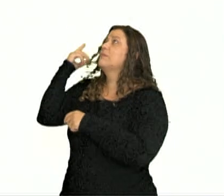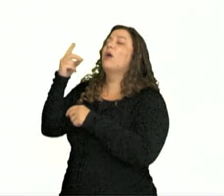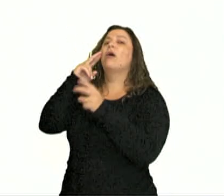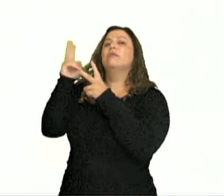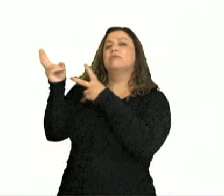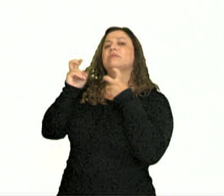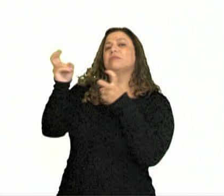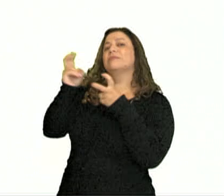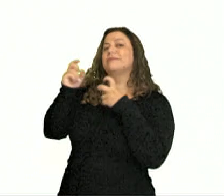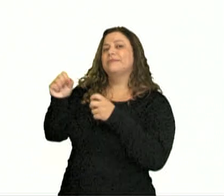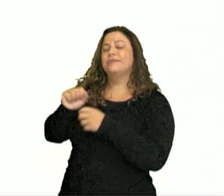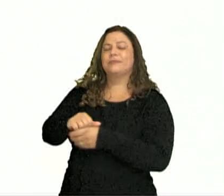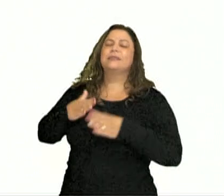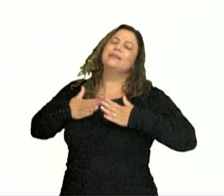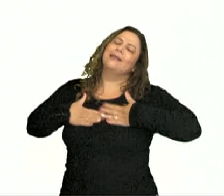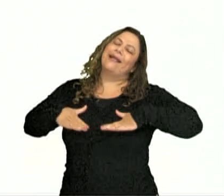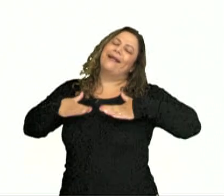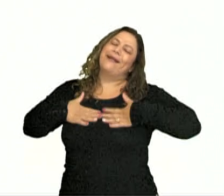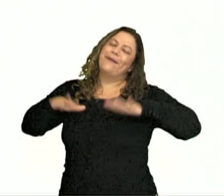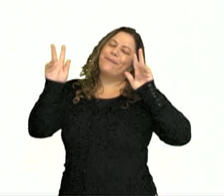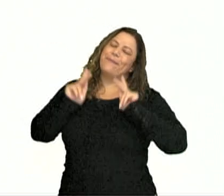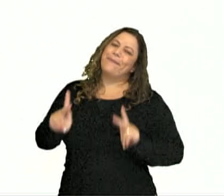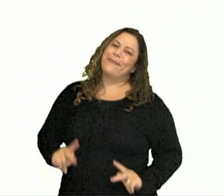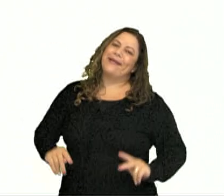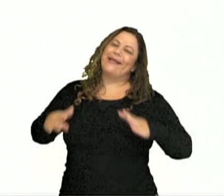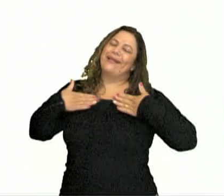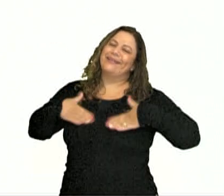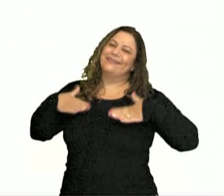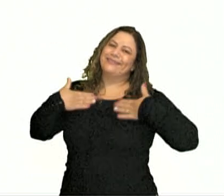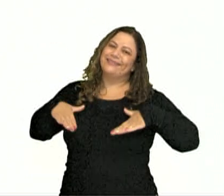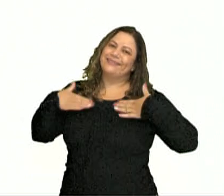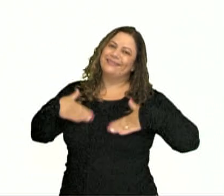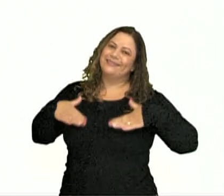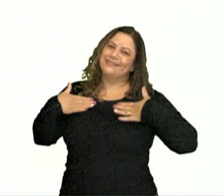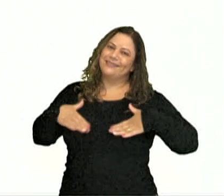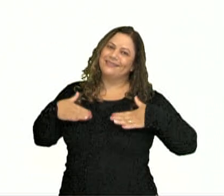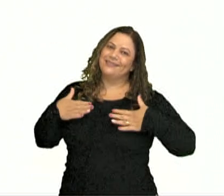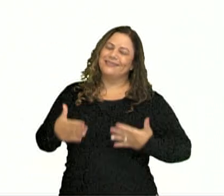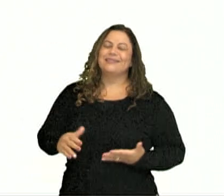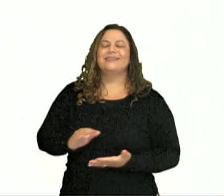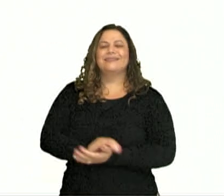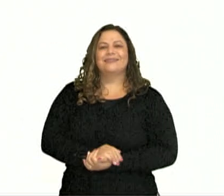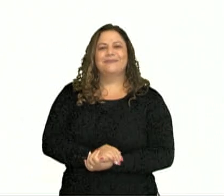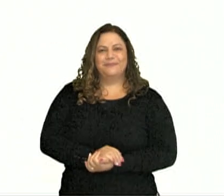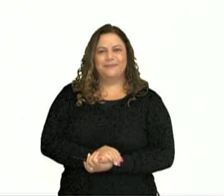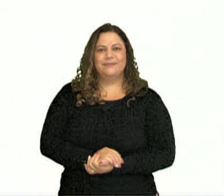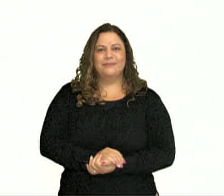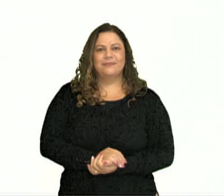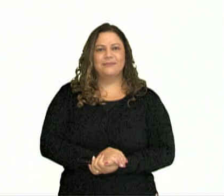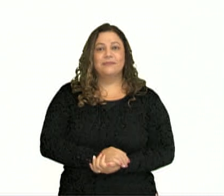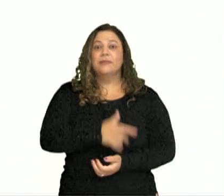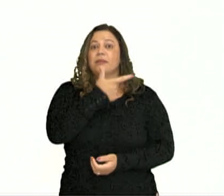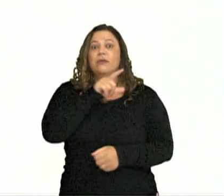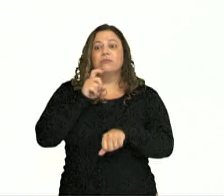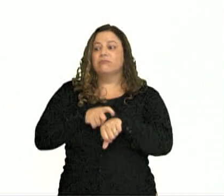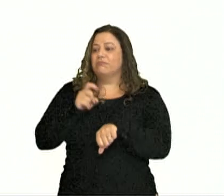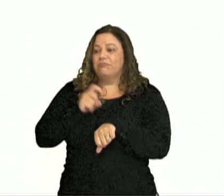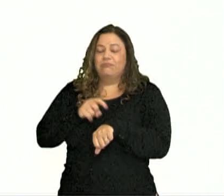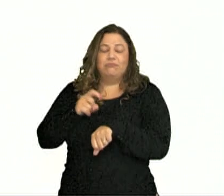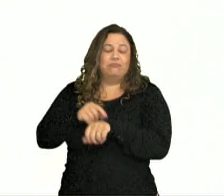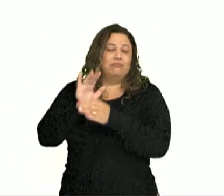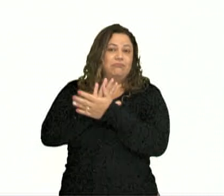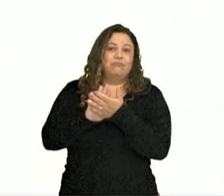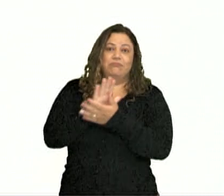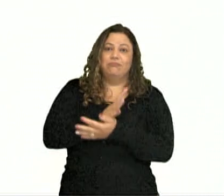nota, ó, a tranquilidade, a paz, não tem horário, não